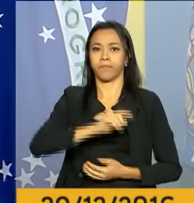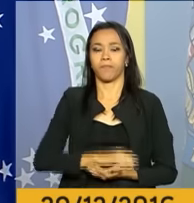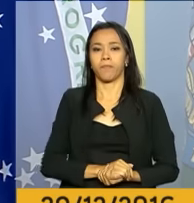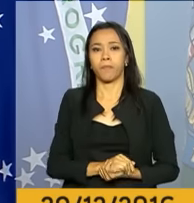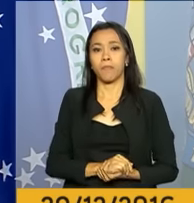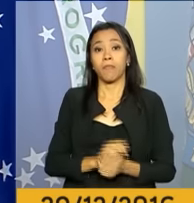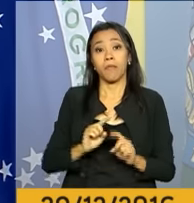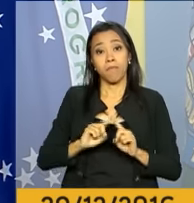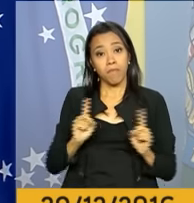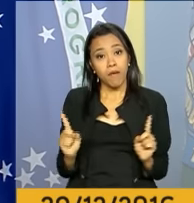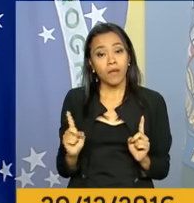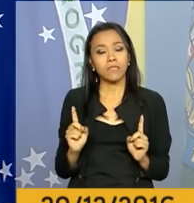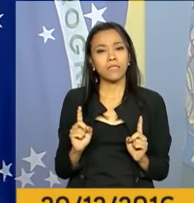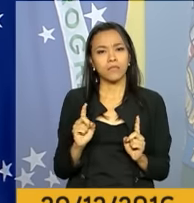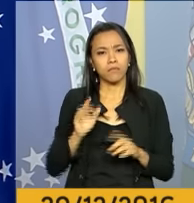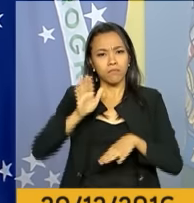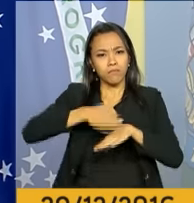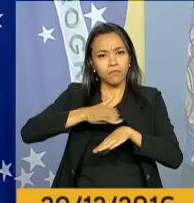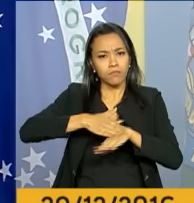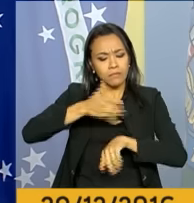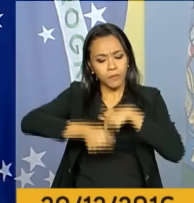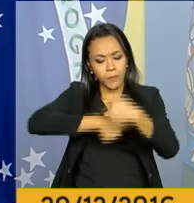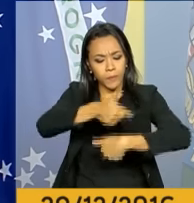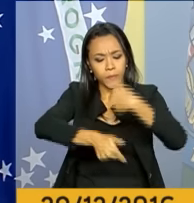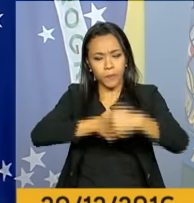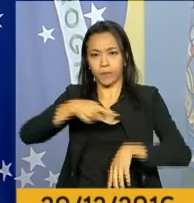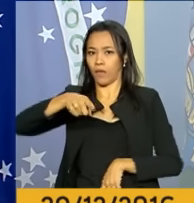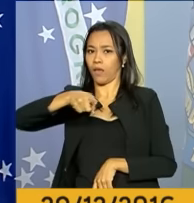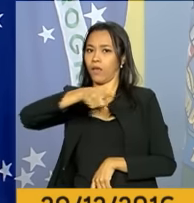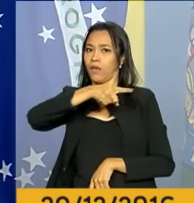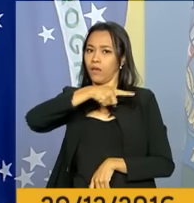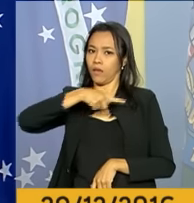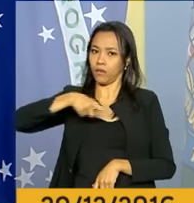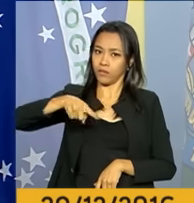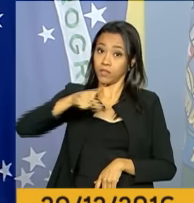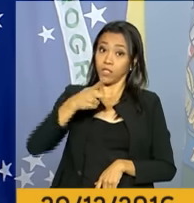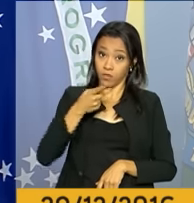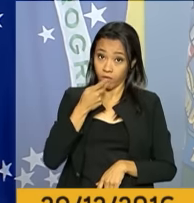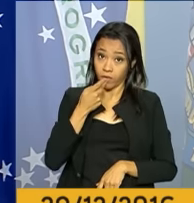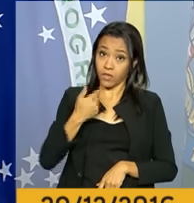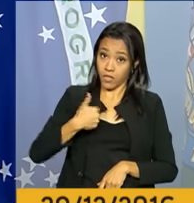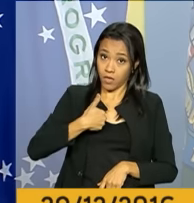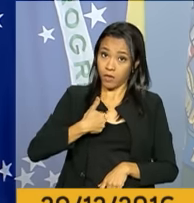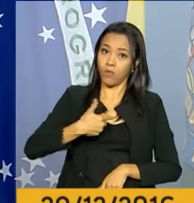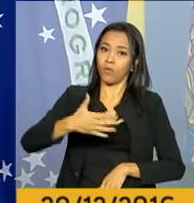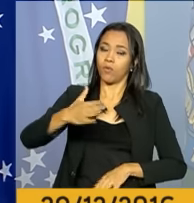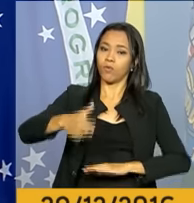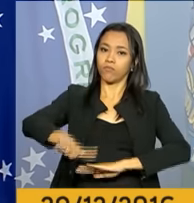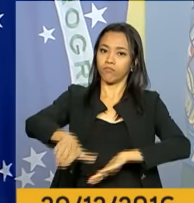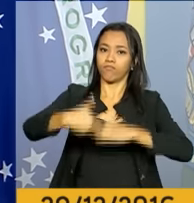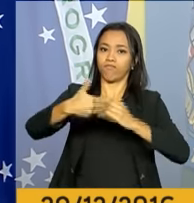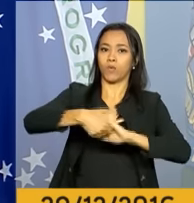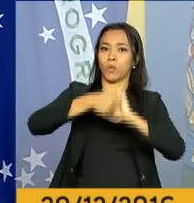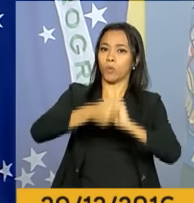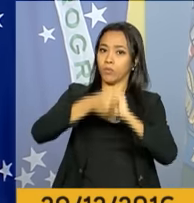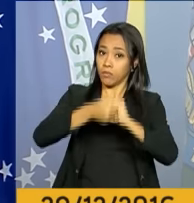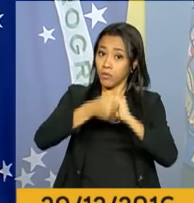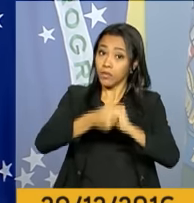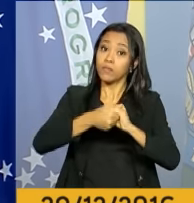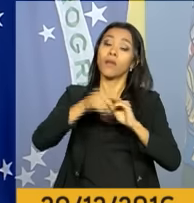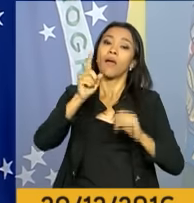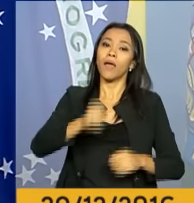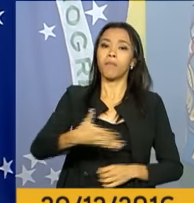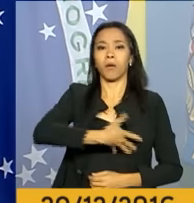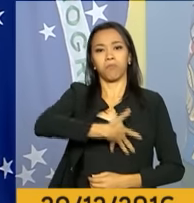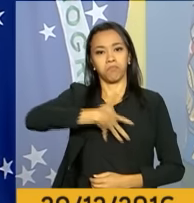ao fazê-lo eu quero também revelar que o cumprimento que eu faço é para homenagear a